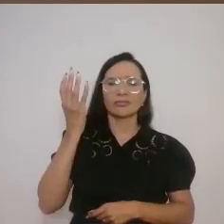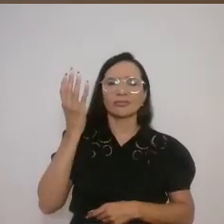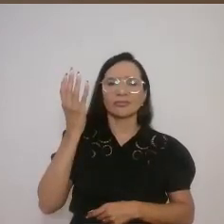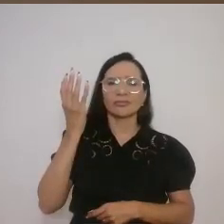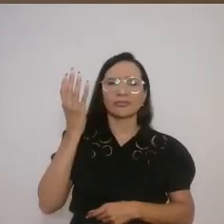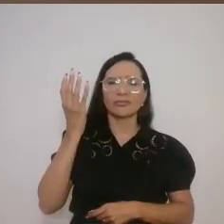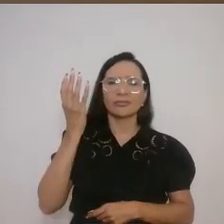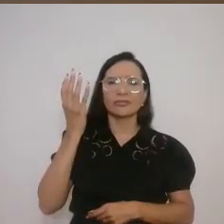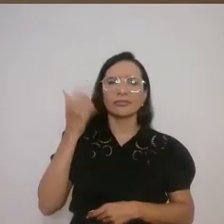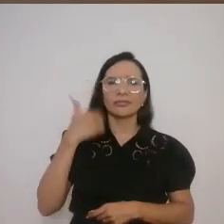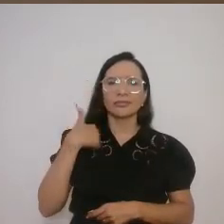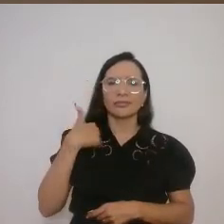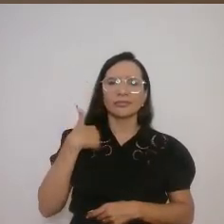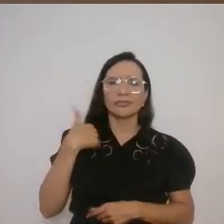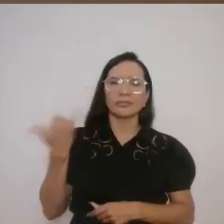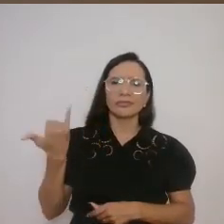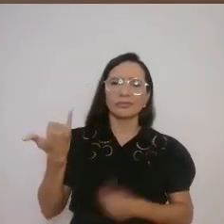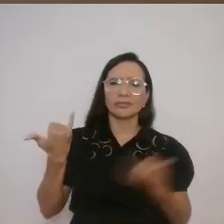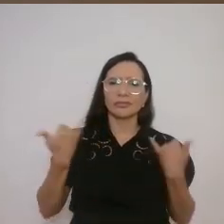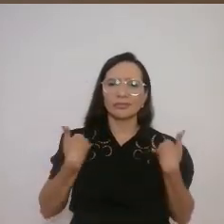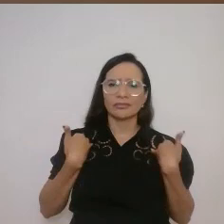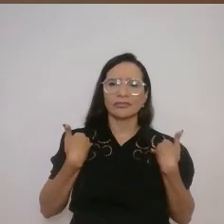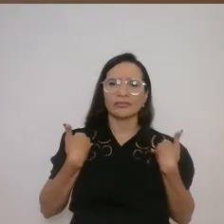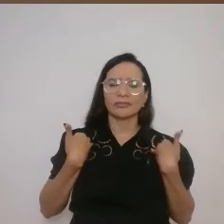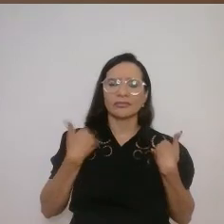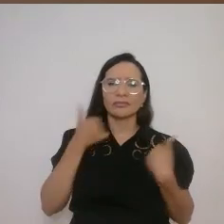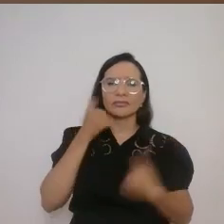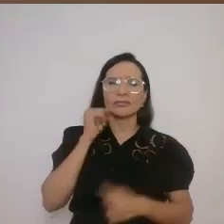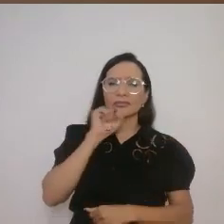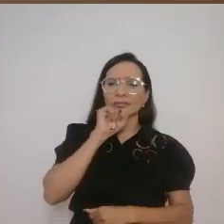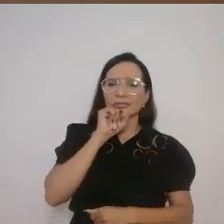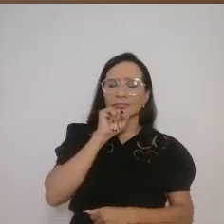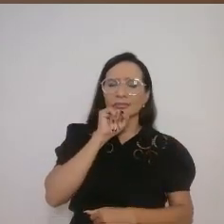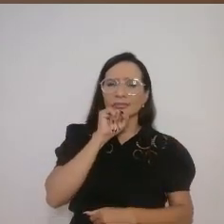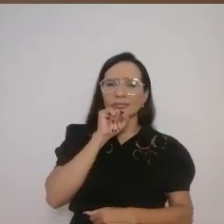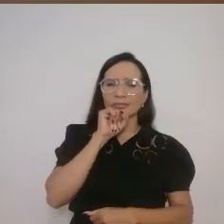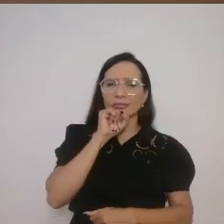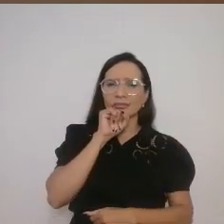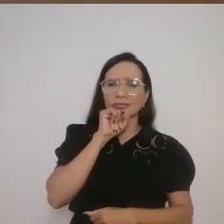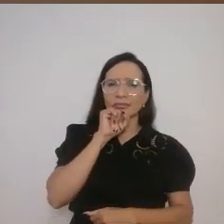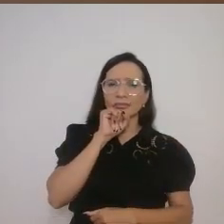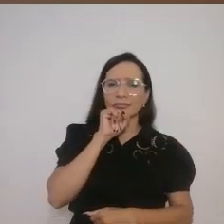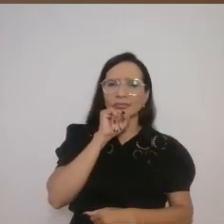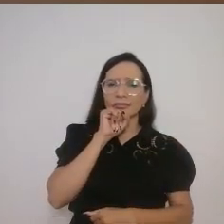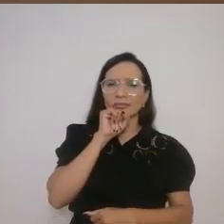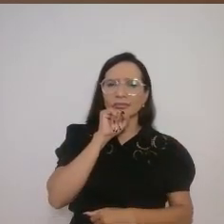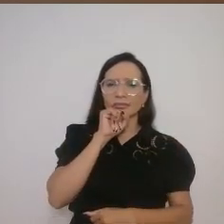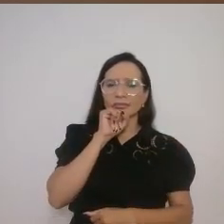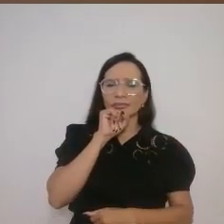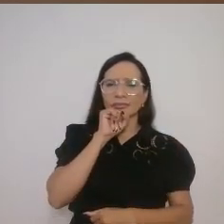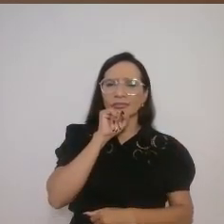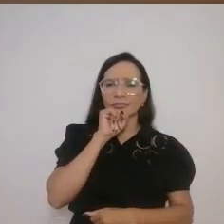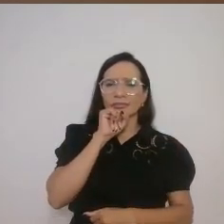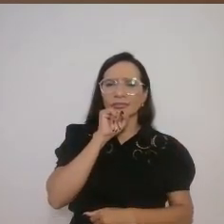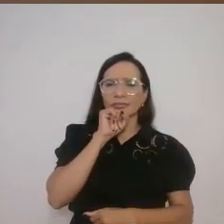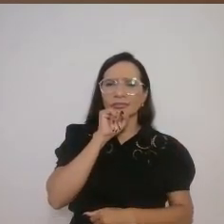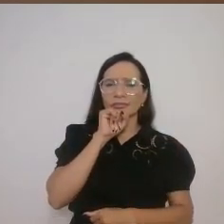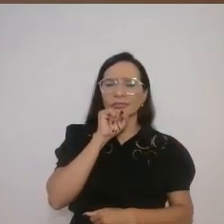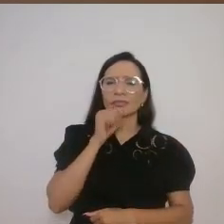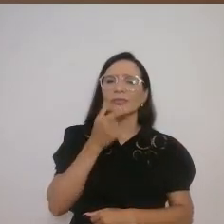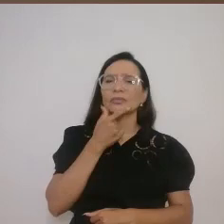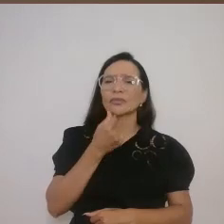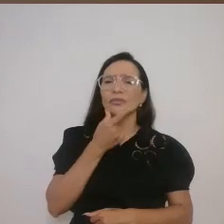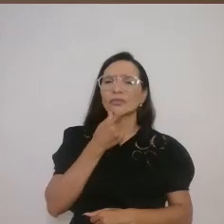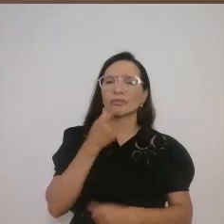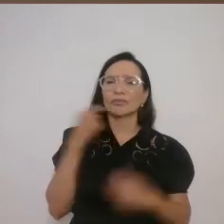quando eu ia saindo, fui comunicado, faleceu a mãe do senhor João de Deus, motorista da